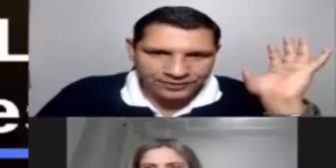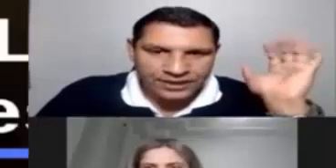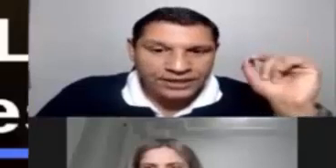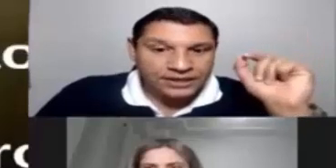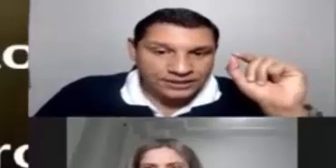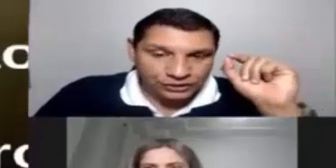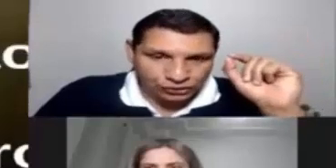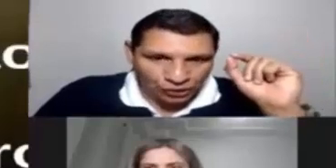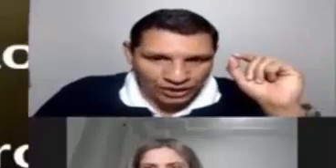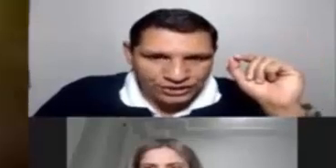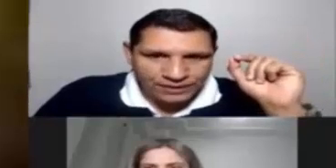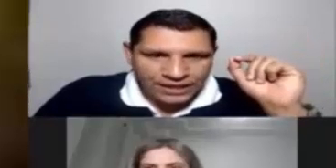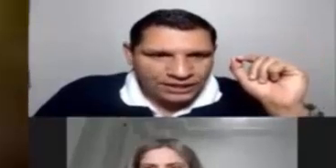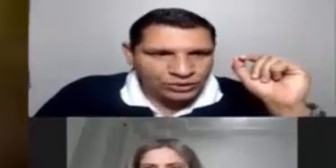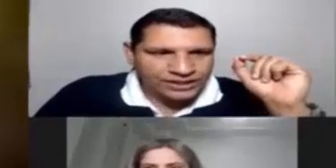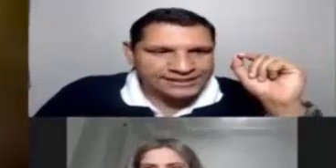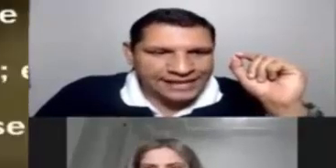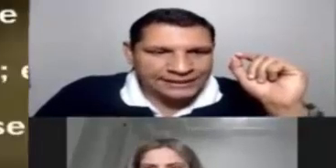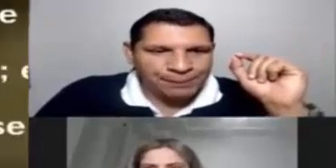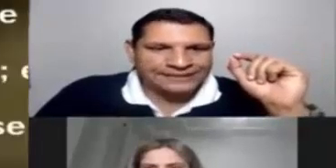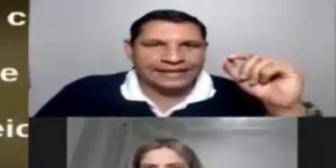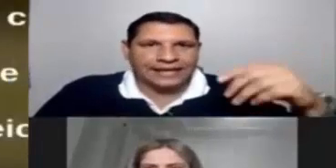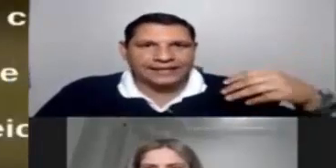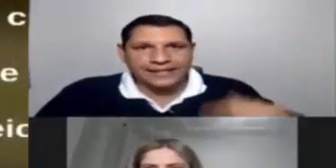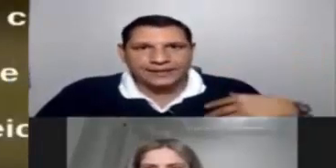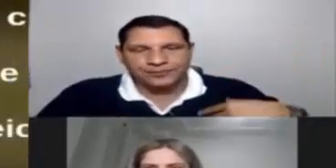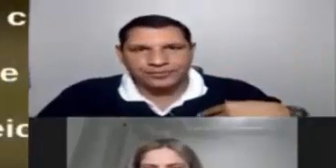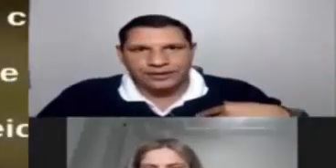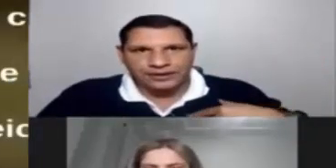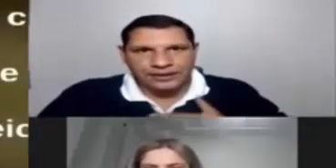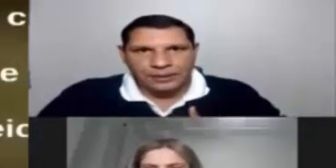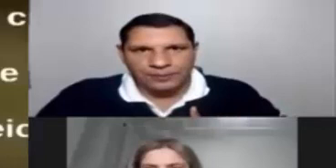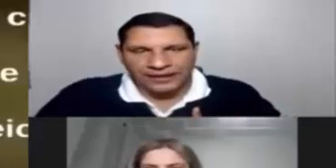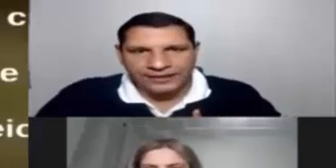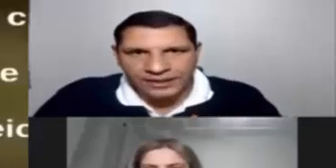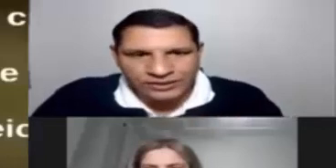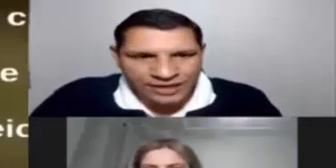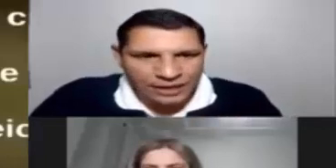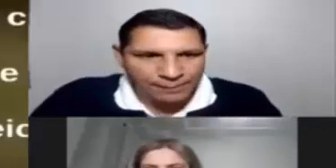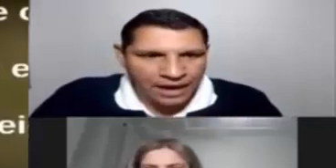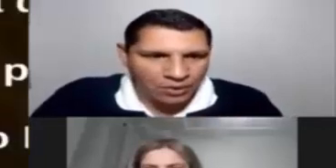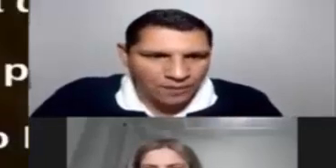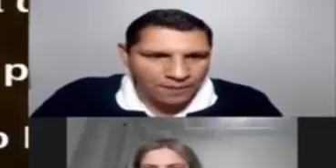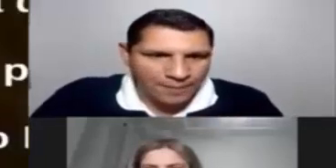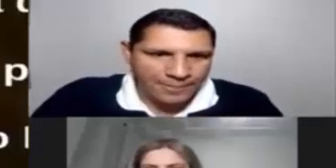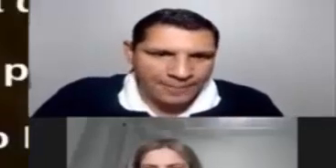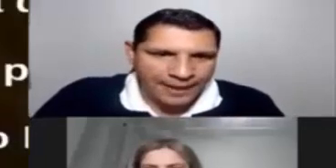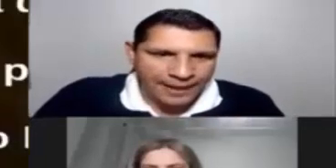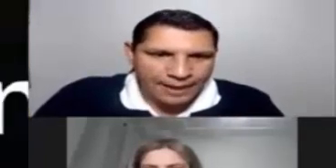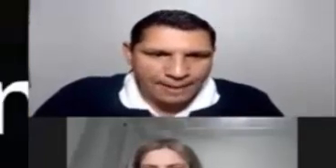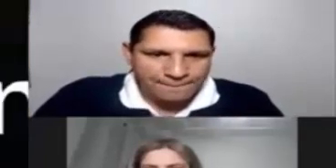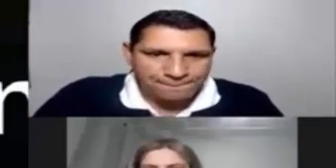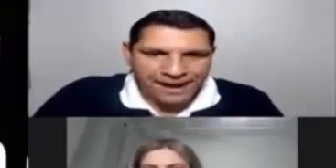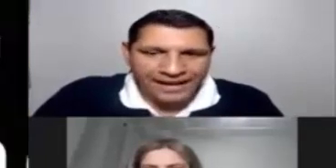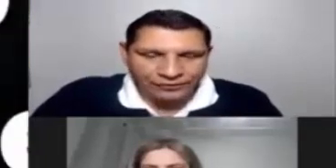de sorte que os que quisessem passar daqui daqui do seio de Abraão né?